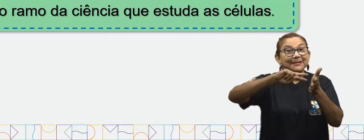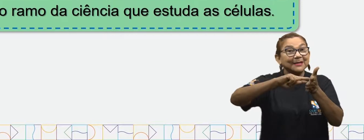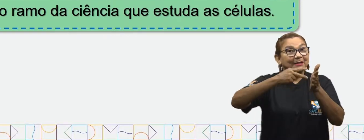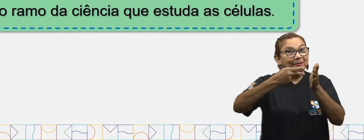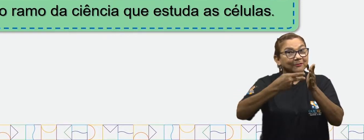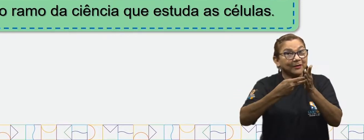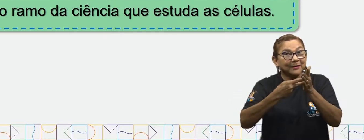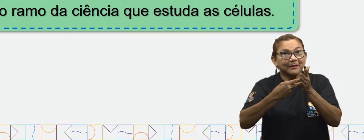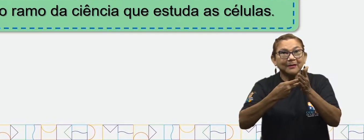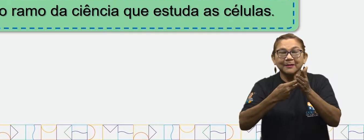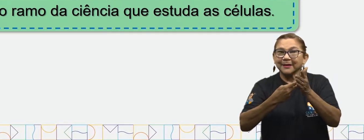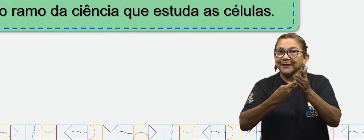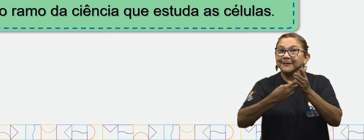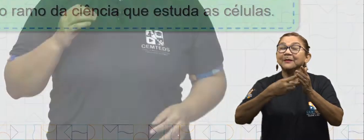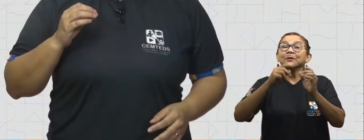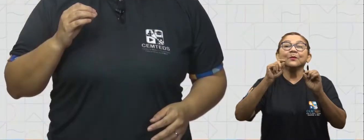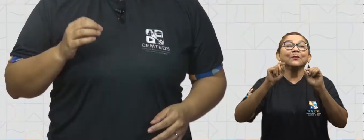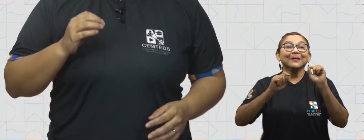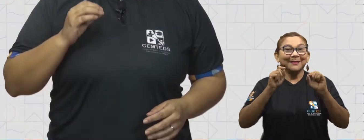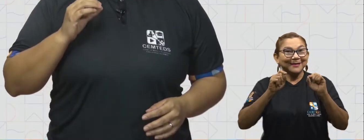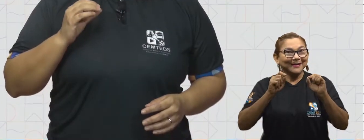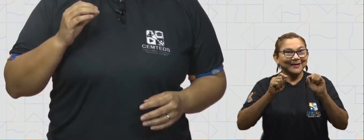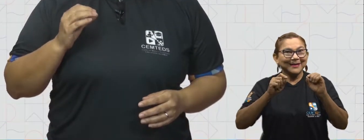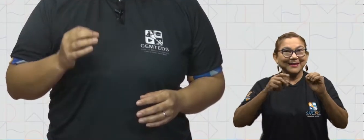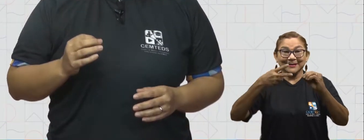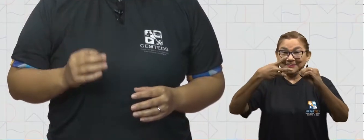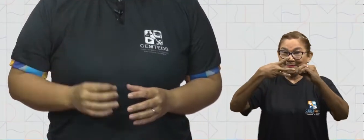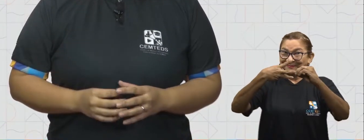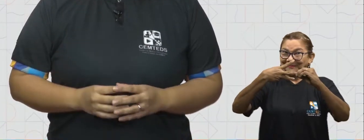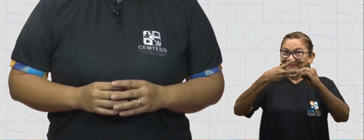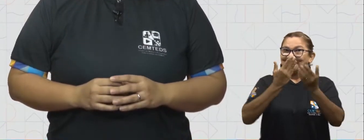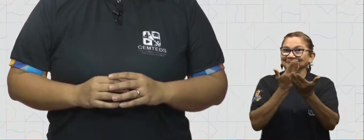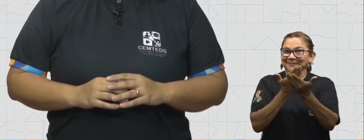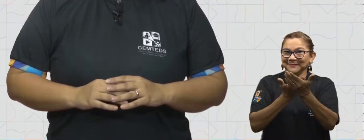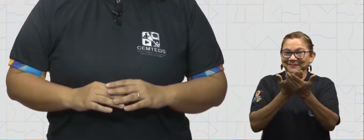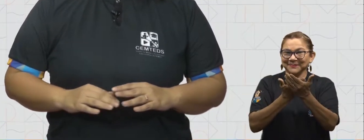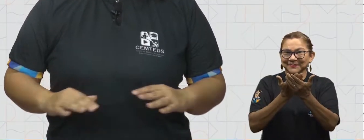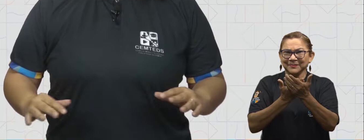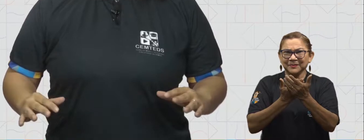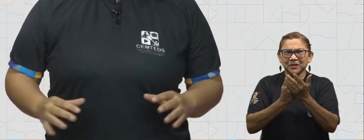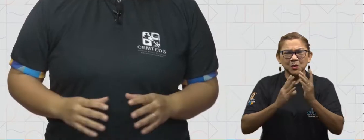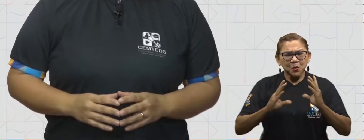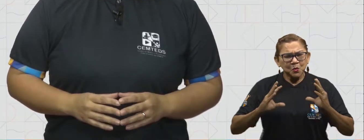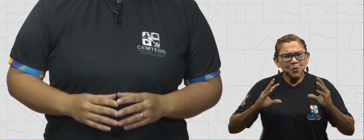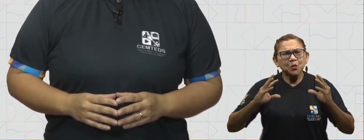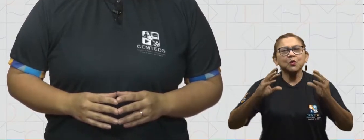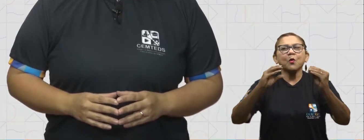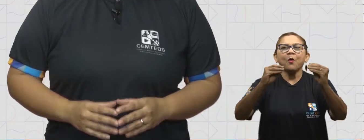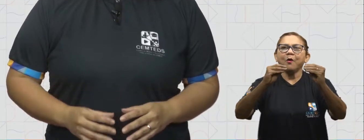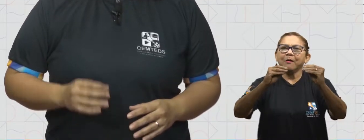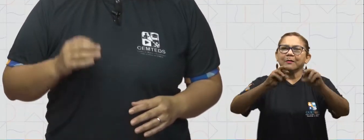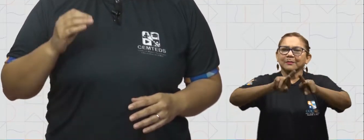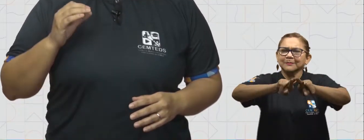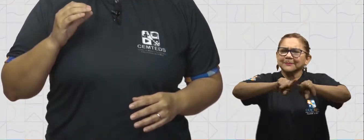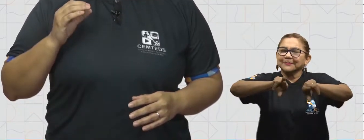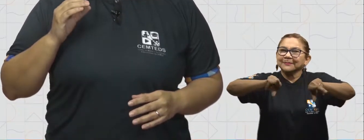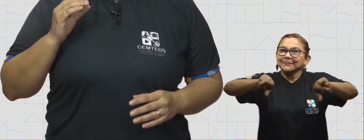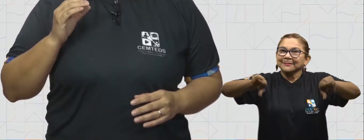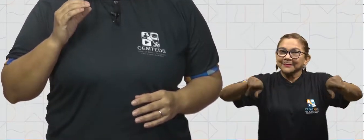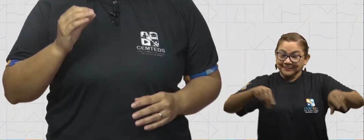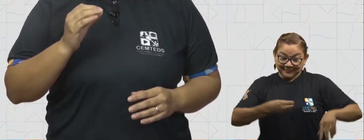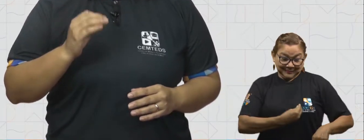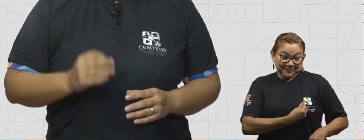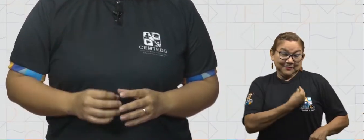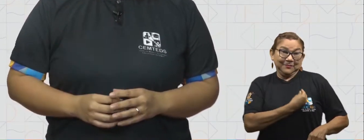o estudo da célula. É justamente a célula que todos os seres vivos possuem em comum. Ela é a